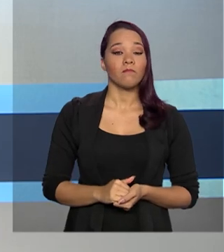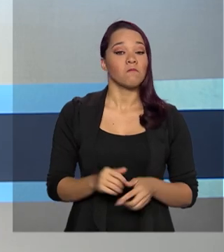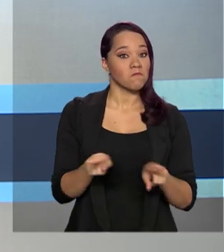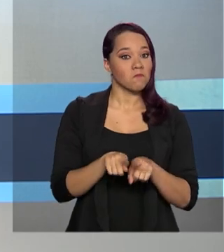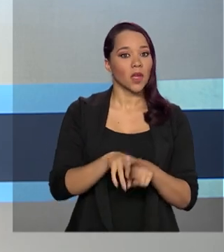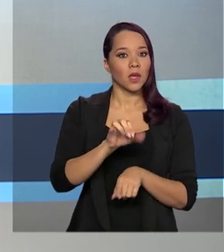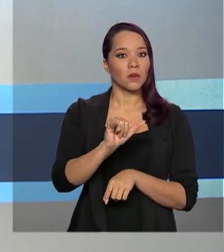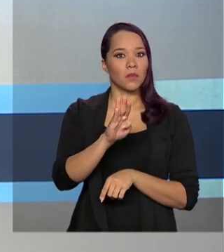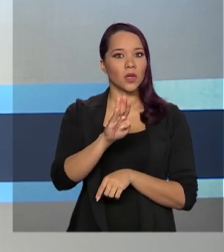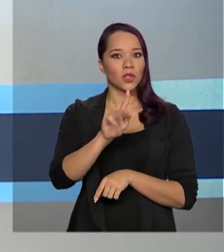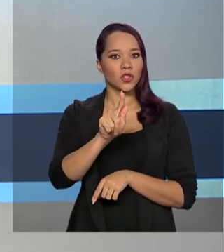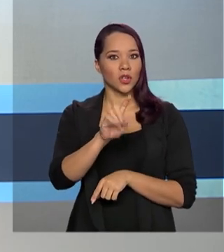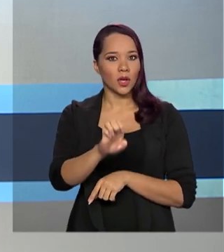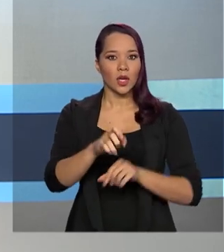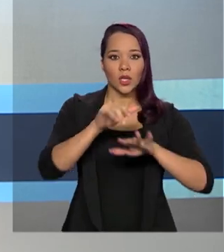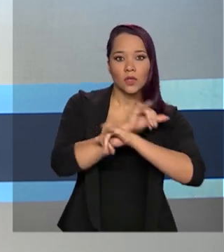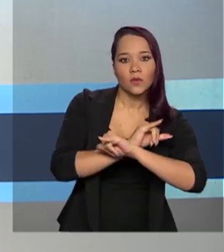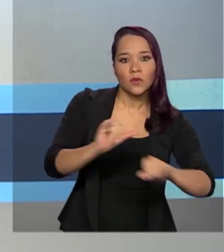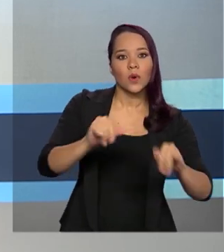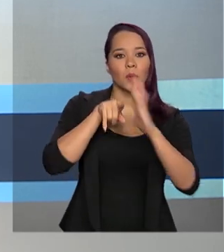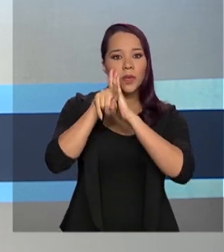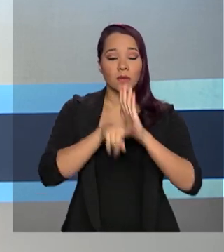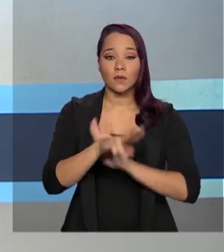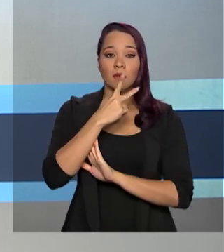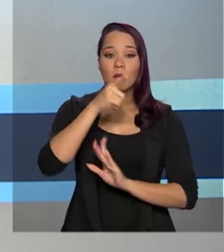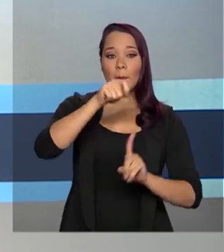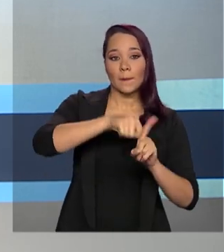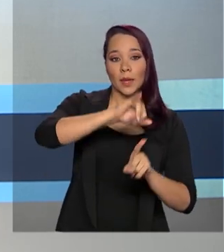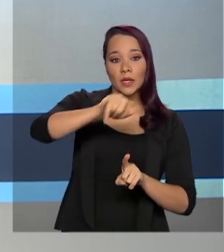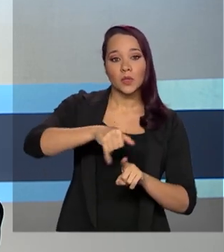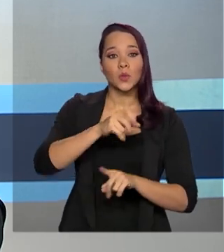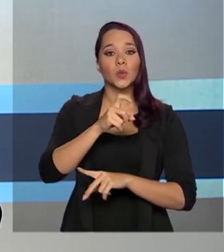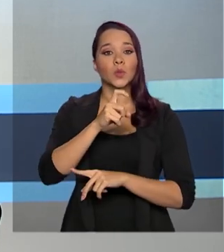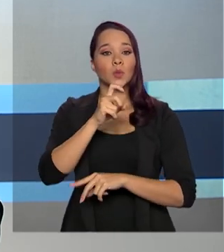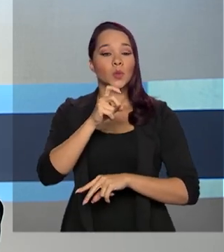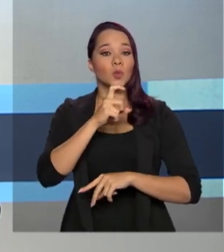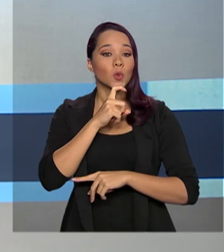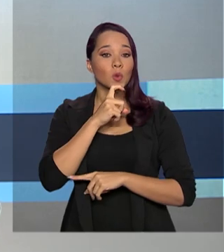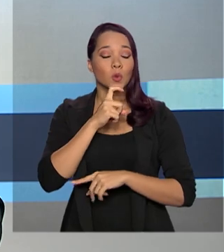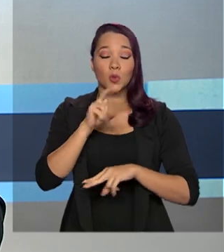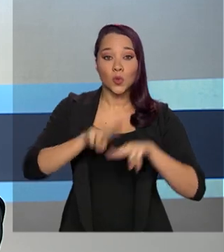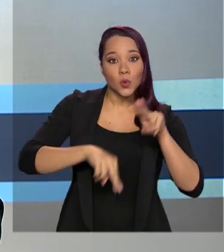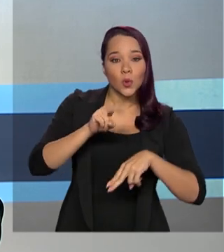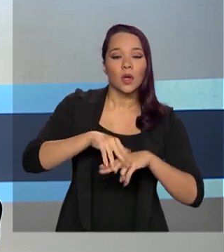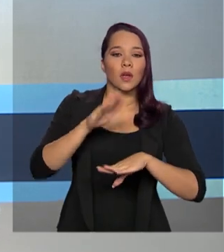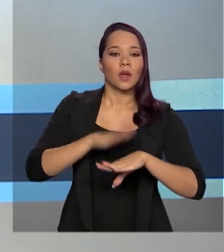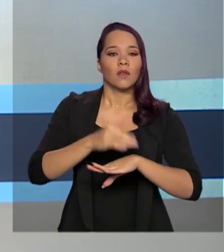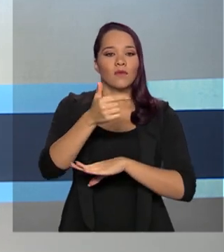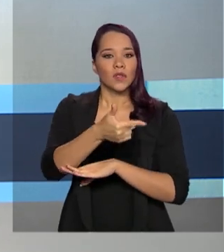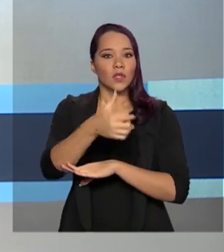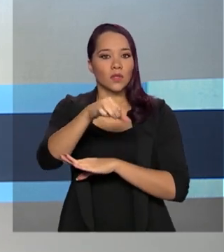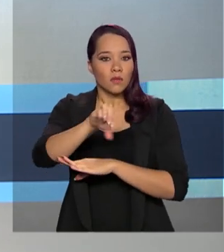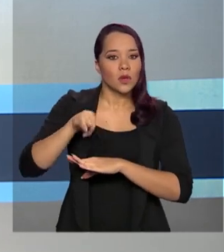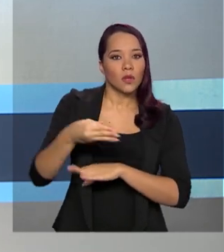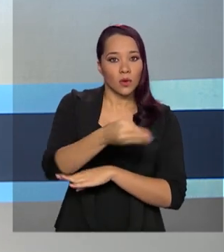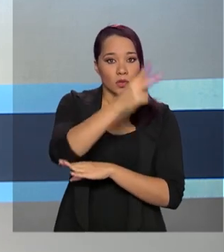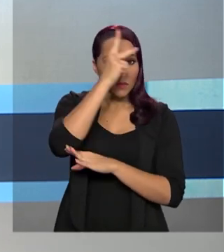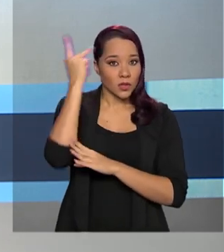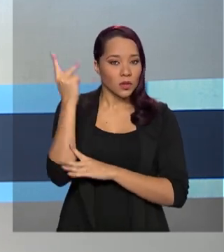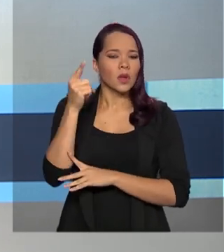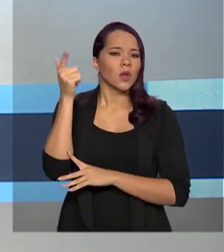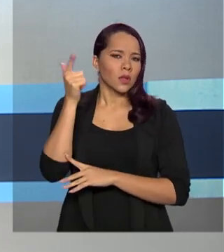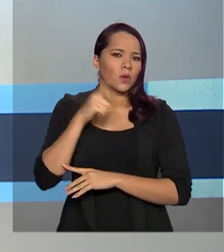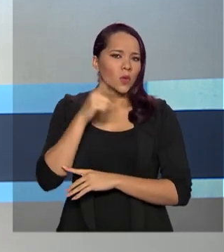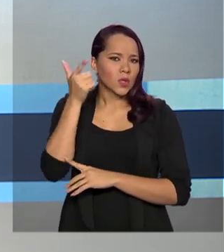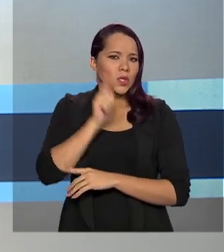e o ibge divulgou uma pesquisa que revela que em junho mais de 29 milhões de domicílios receberam algum